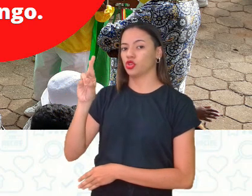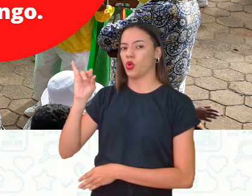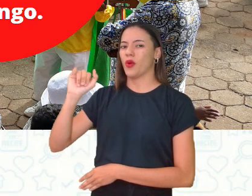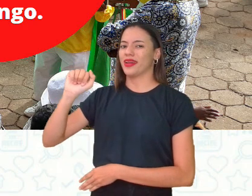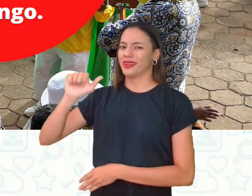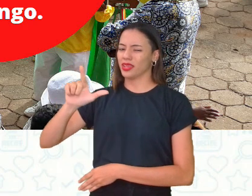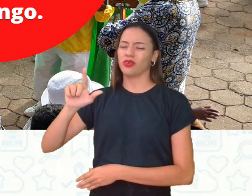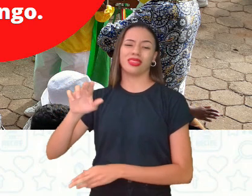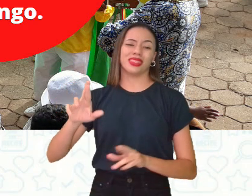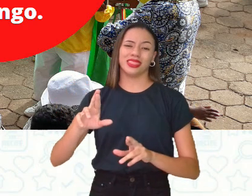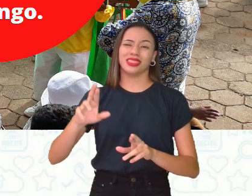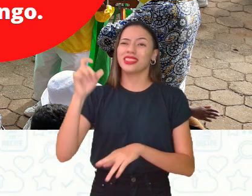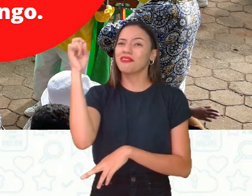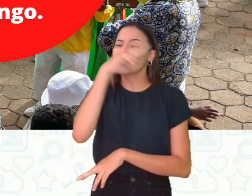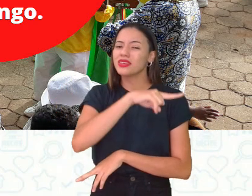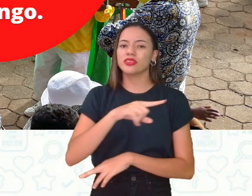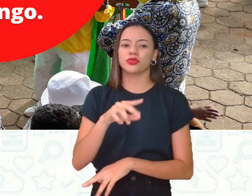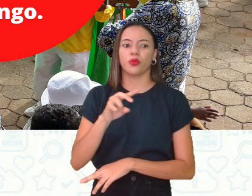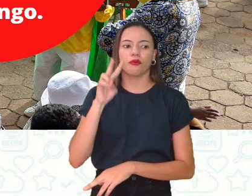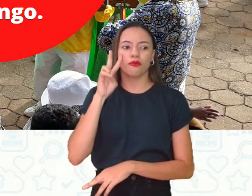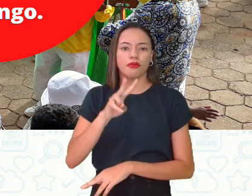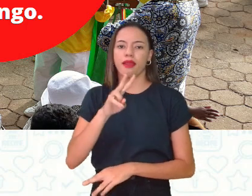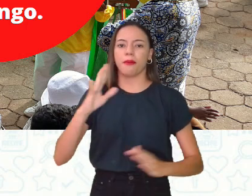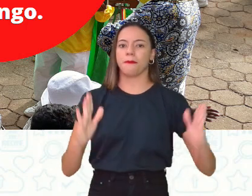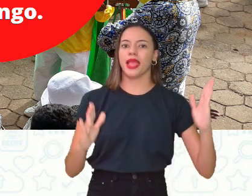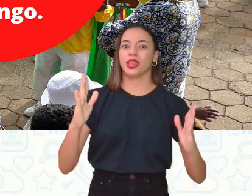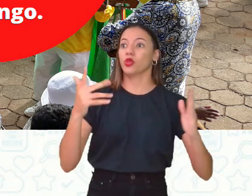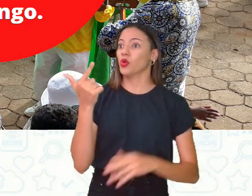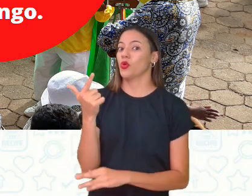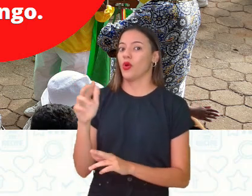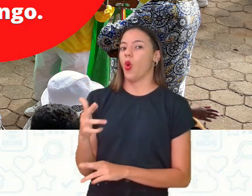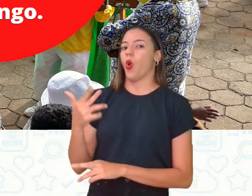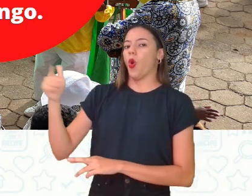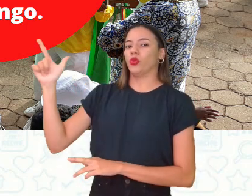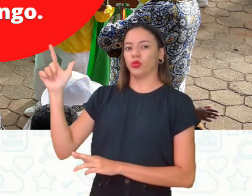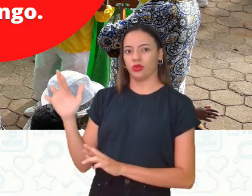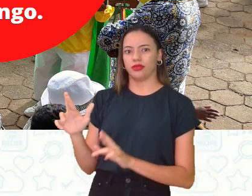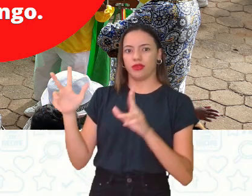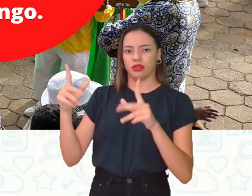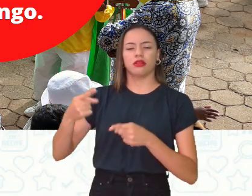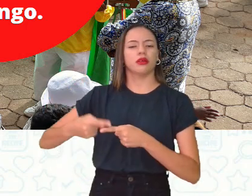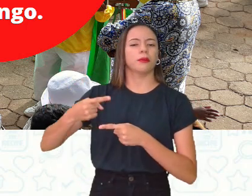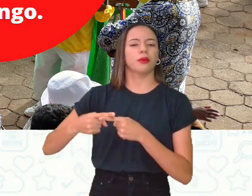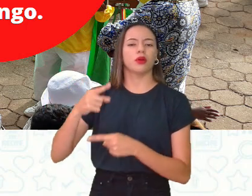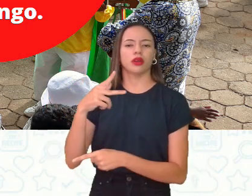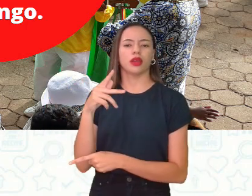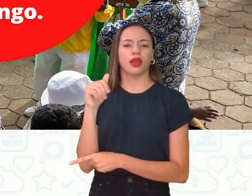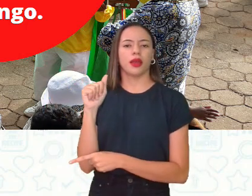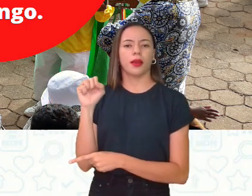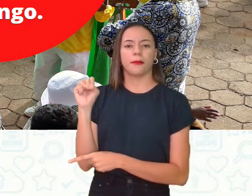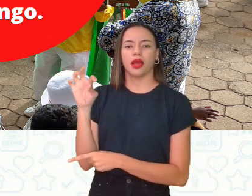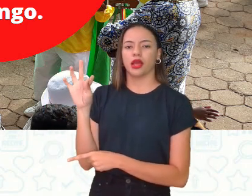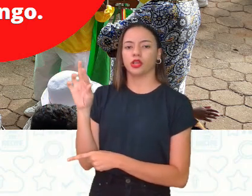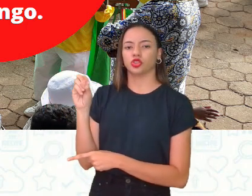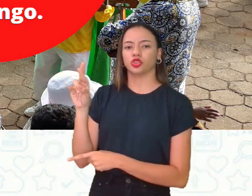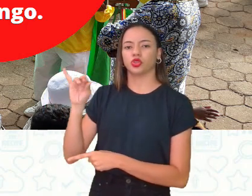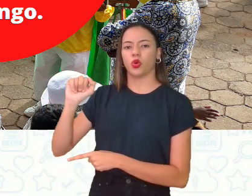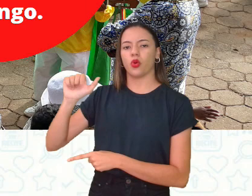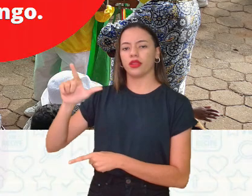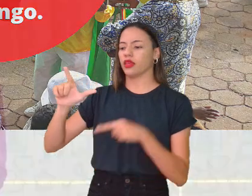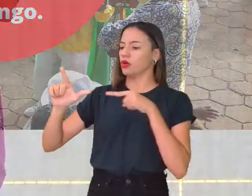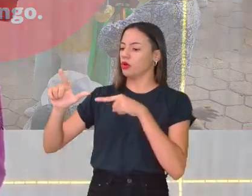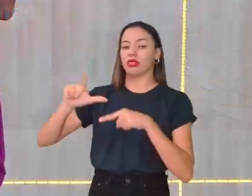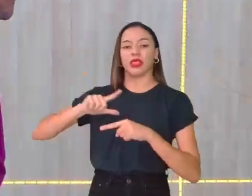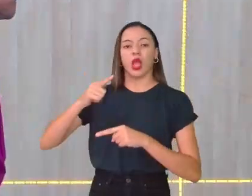Natal, né? Porque o pastoril ele é muito específico. Na verdade, o pastoril ele é chamado de lapinha também, porque ele,